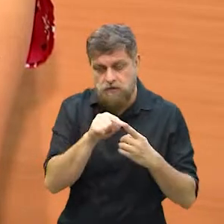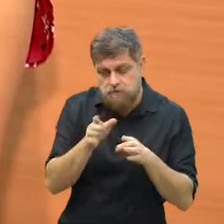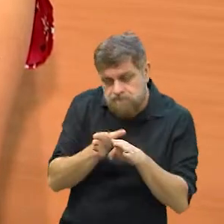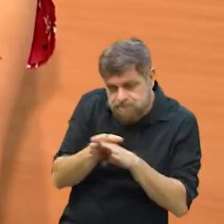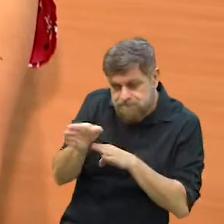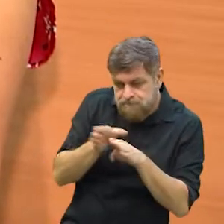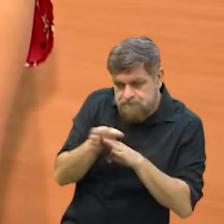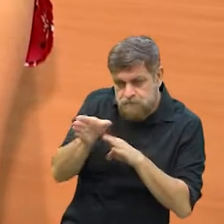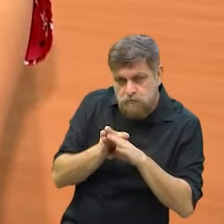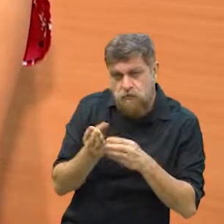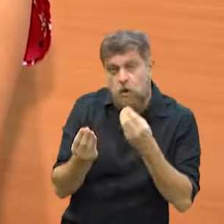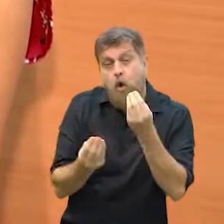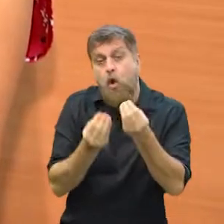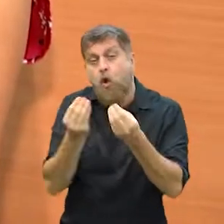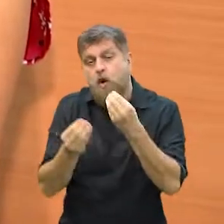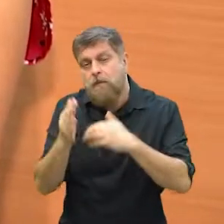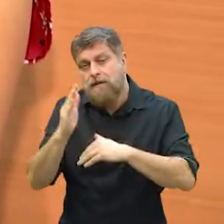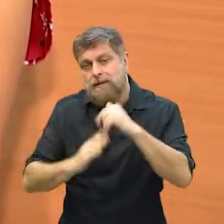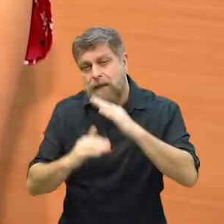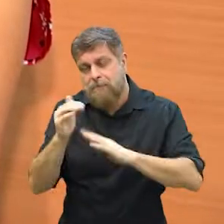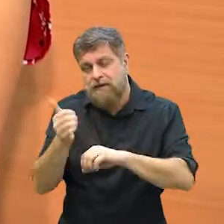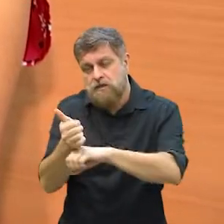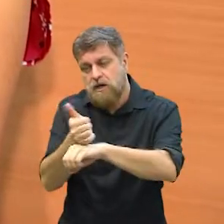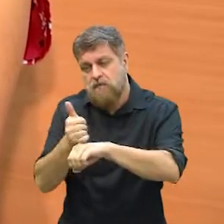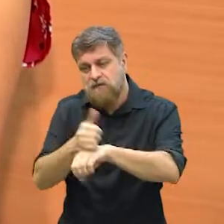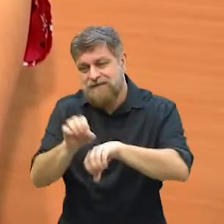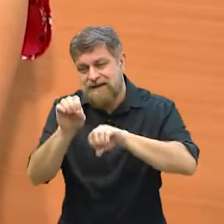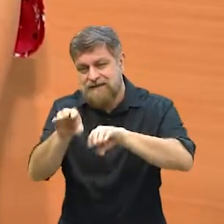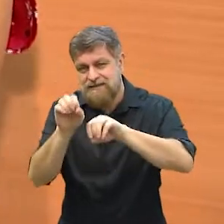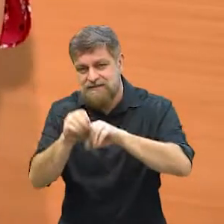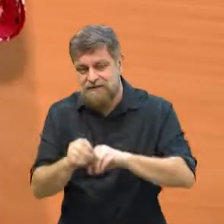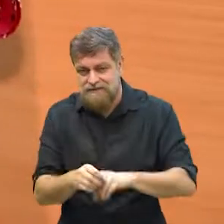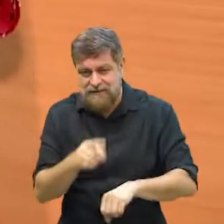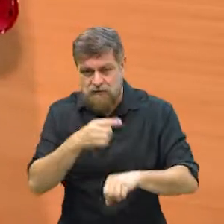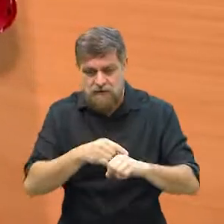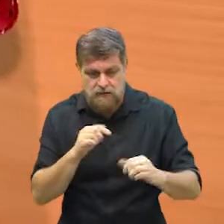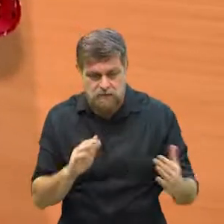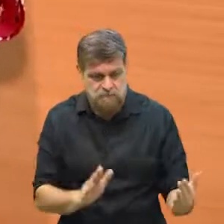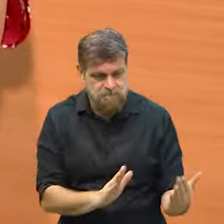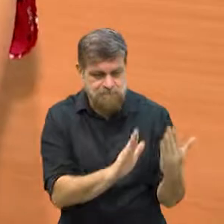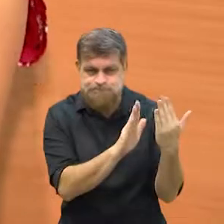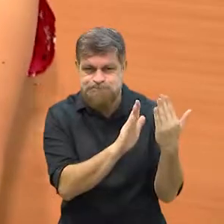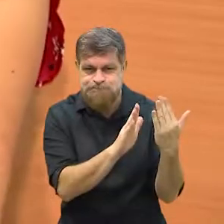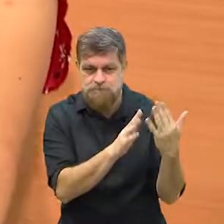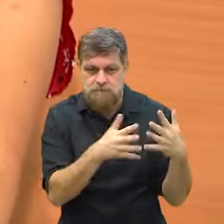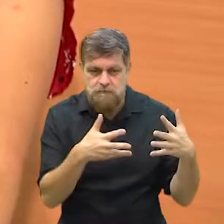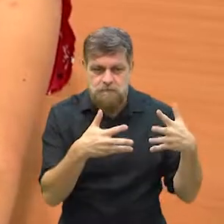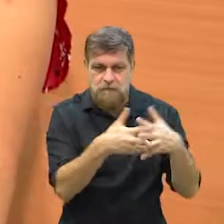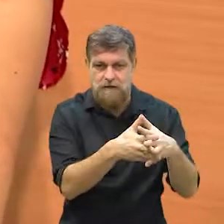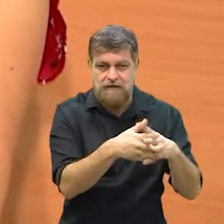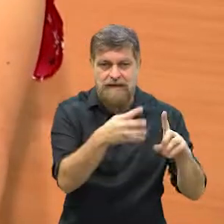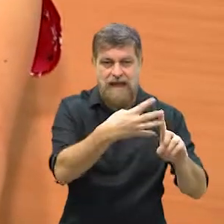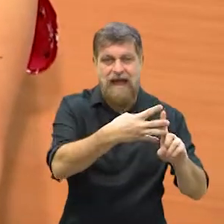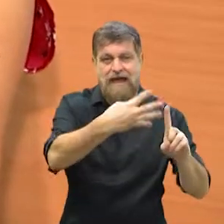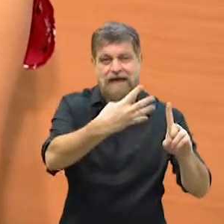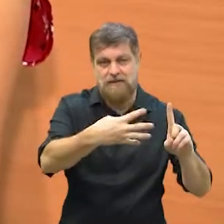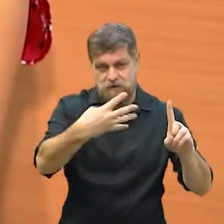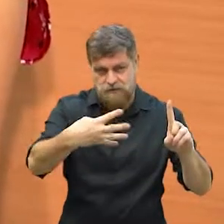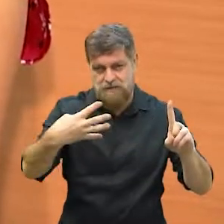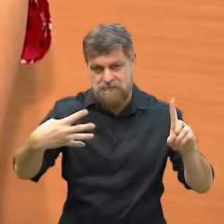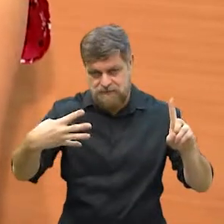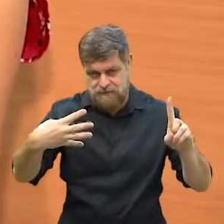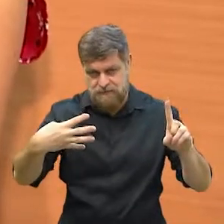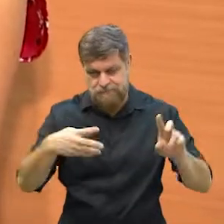para orientar como que os profissionais da educação lidam com os conflitos referentes à temática